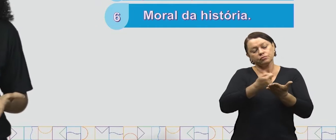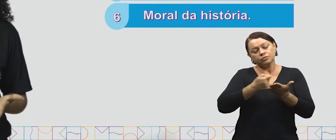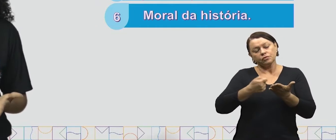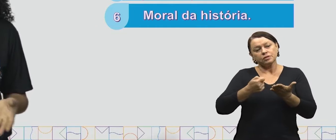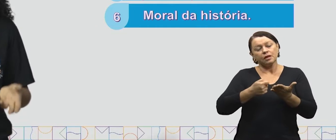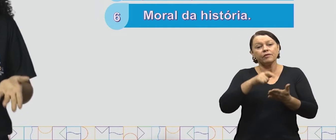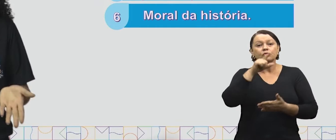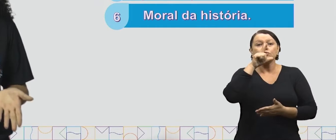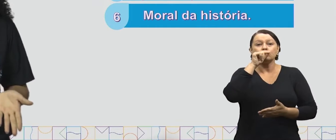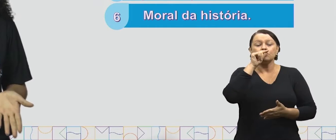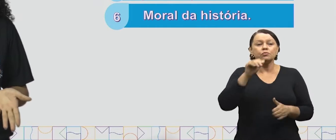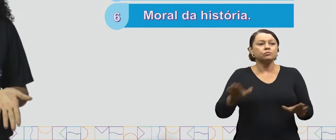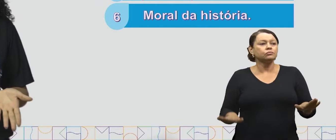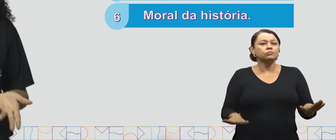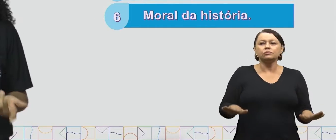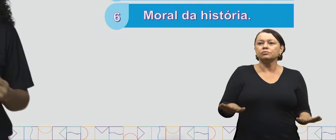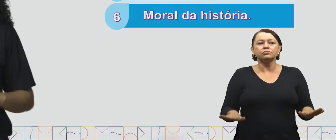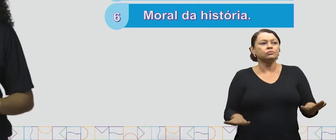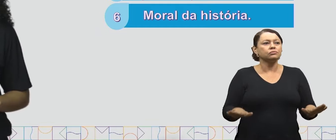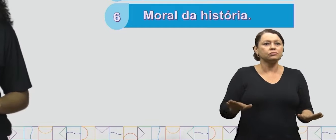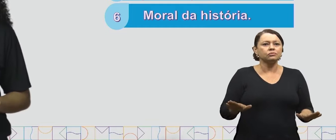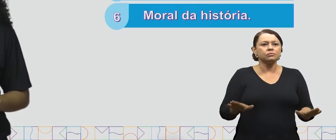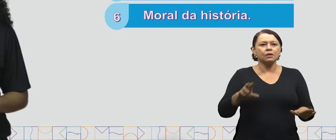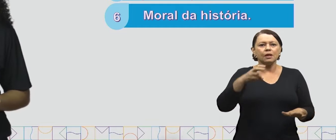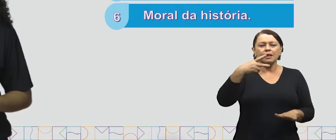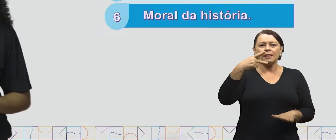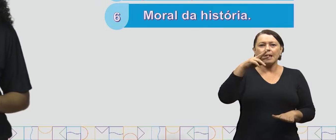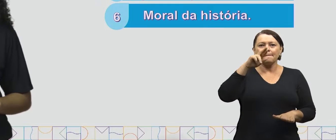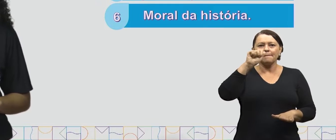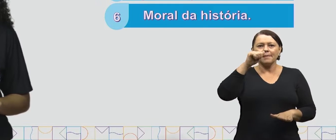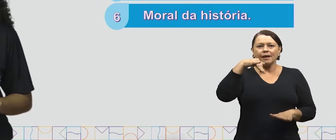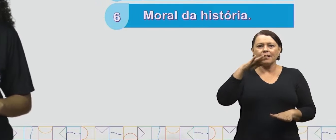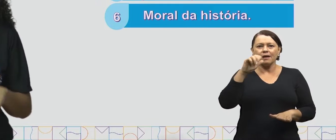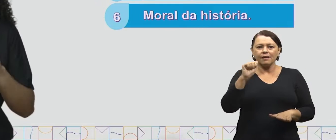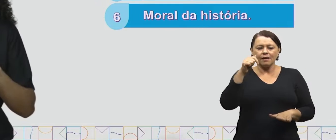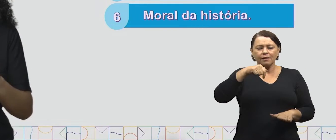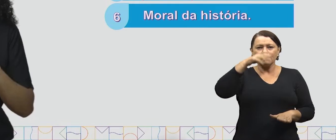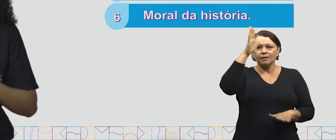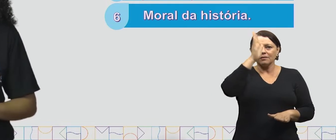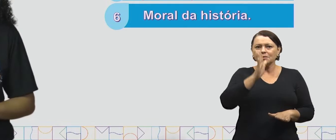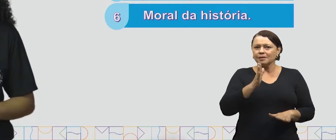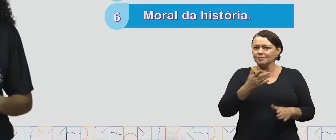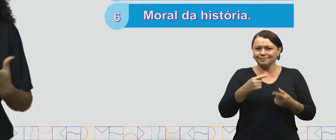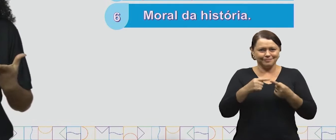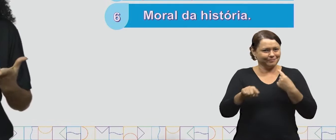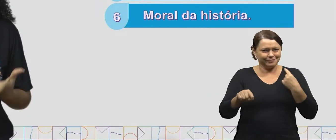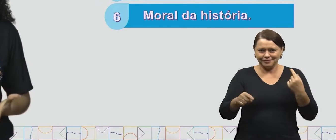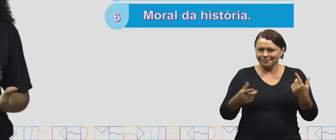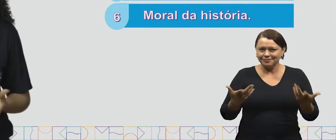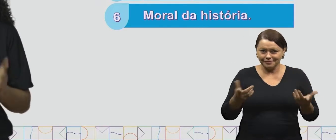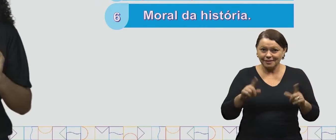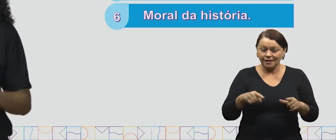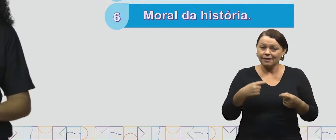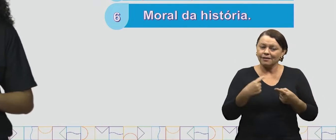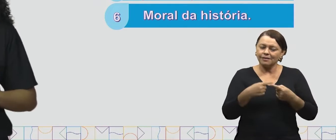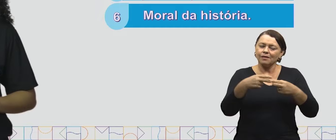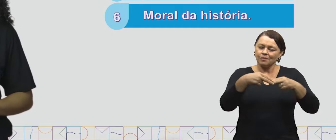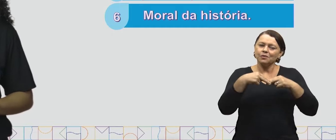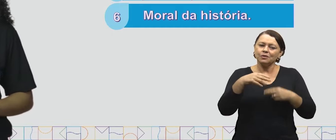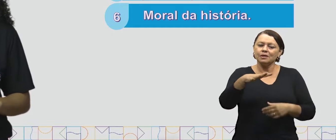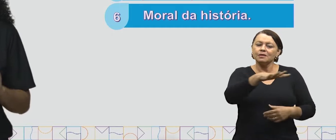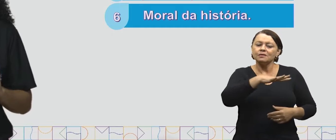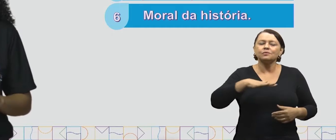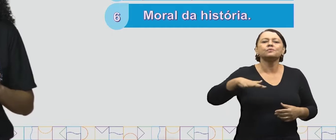um pinguim nas praias brasileiras. Não teria muito sentido, não é mesmo? Portanto, o espaço, cenário